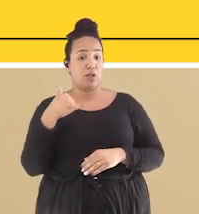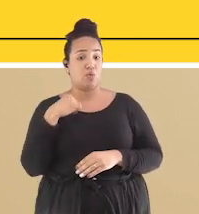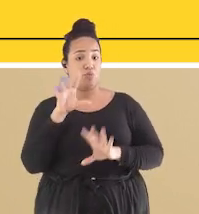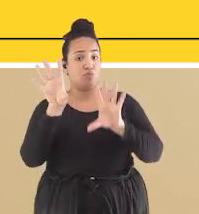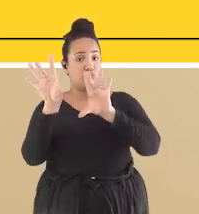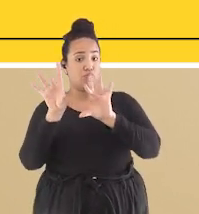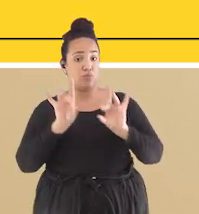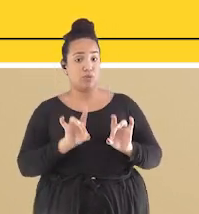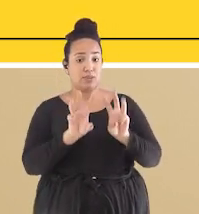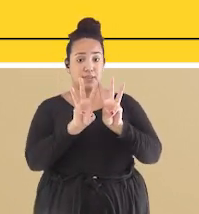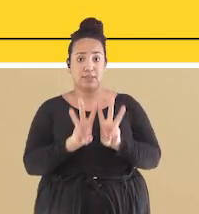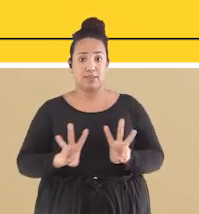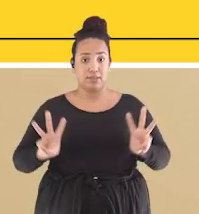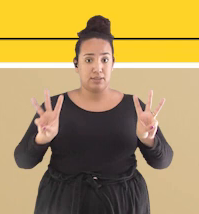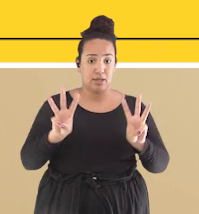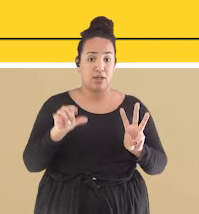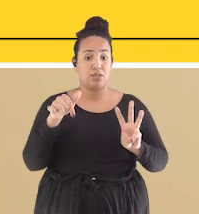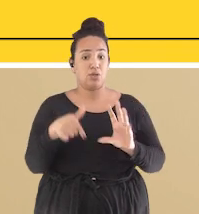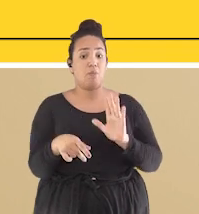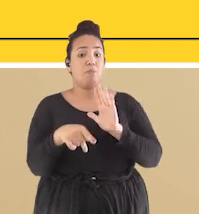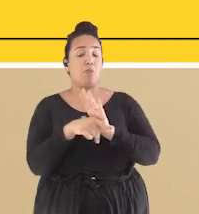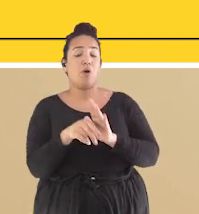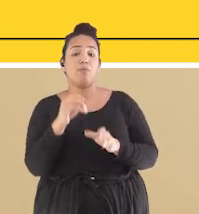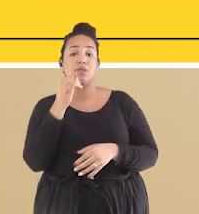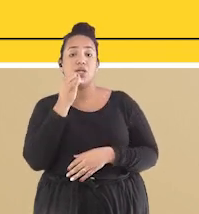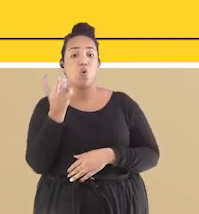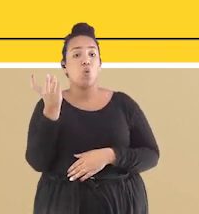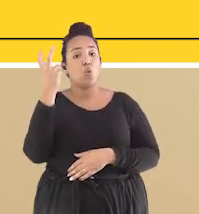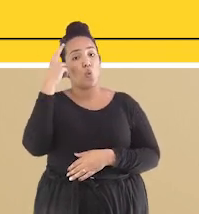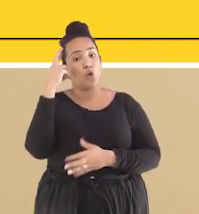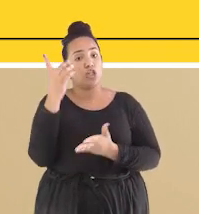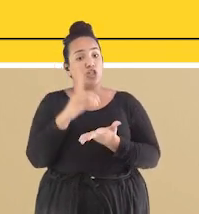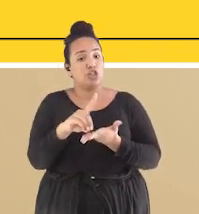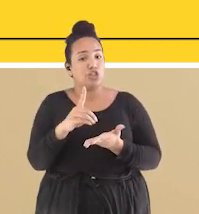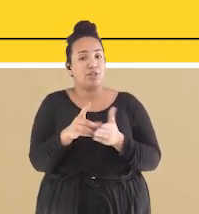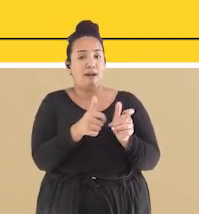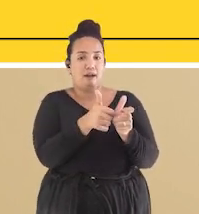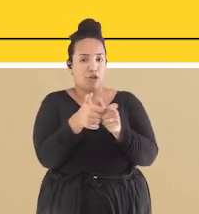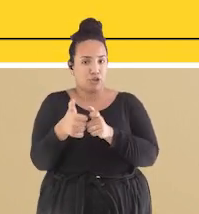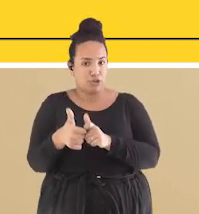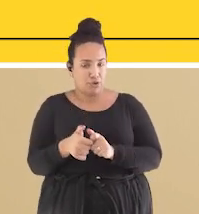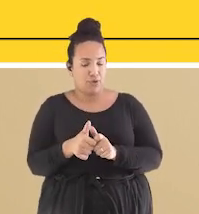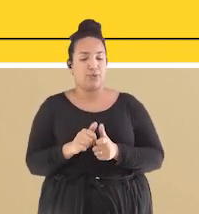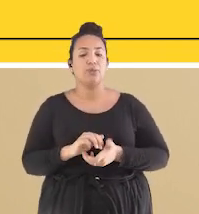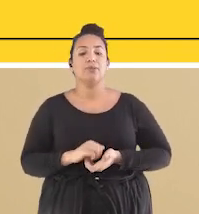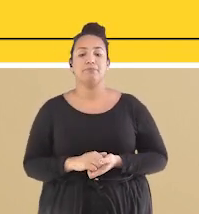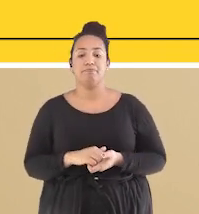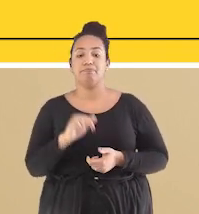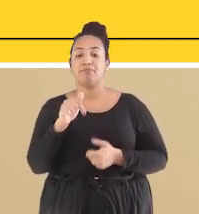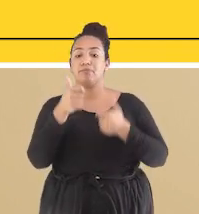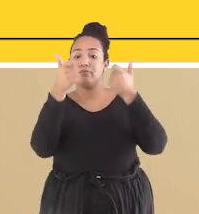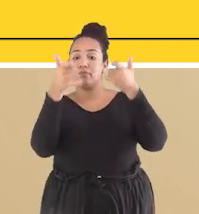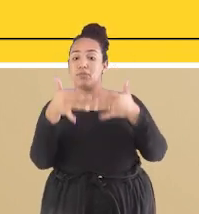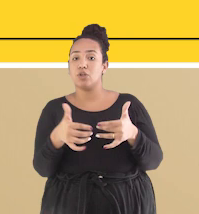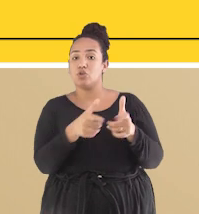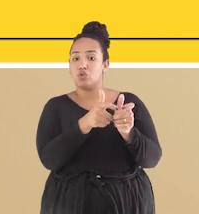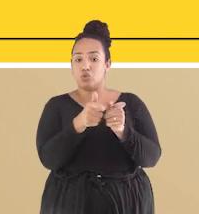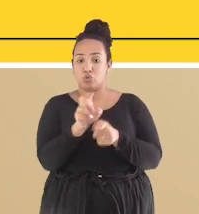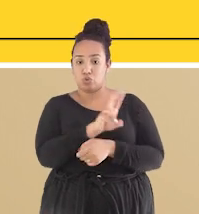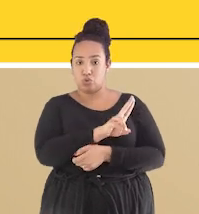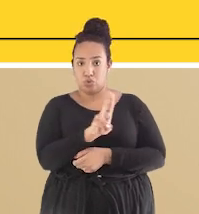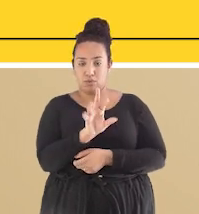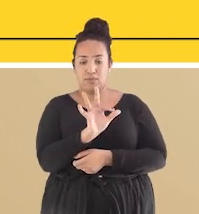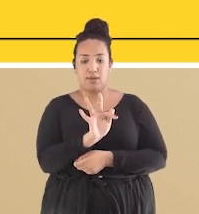do site TechTudo, especializado em cultura digital como jogos e eletrônicos. Ela fala sobre o jogo chamado